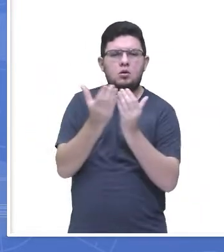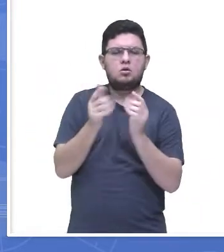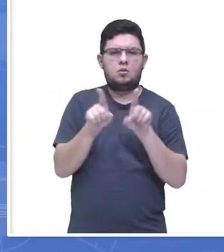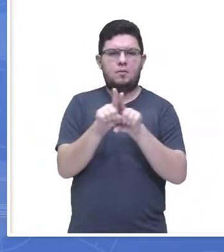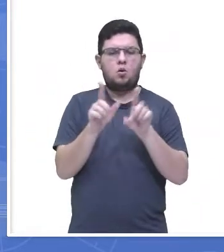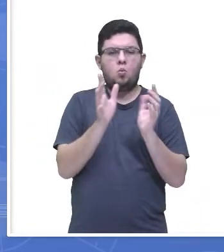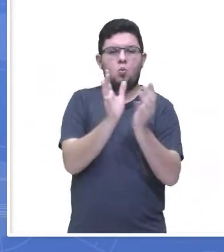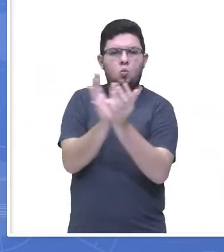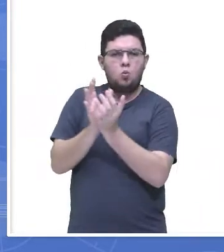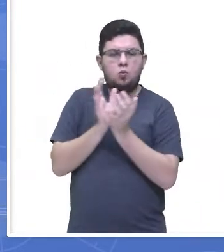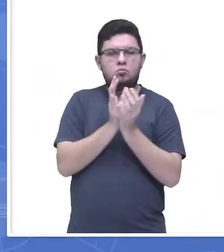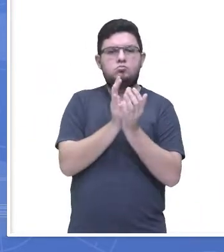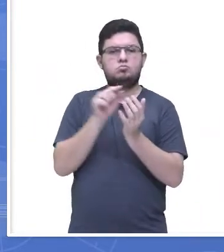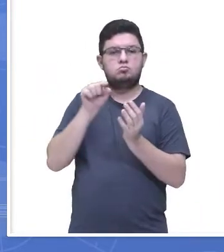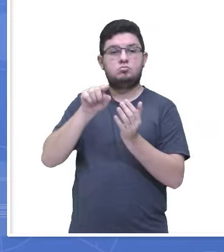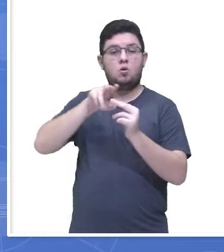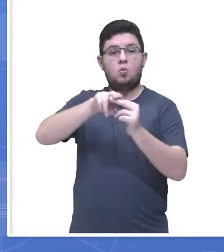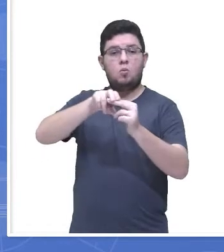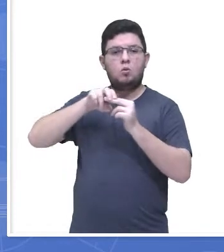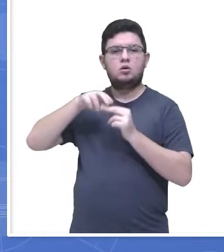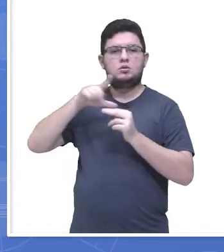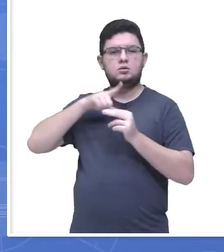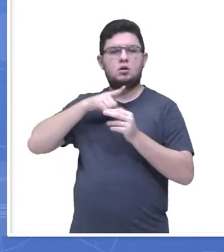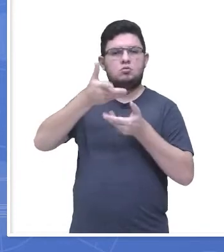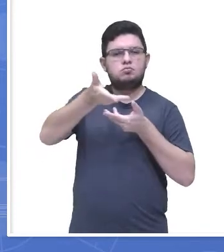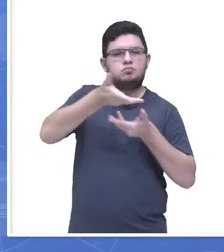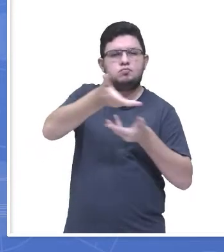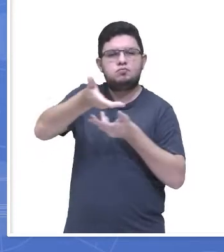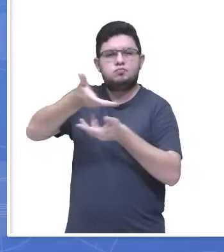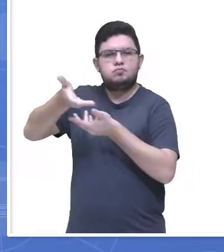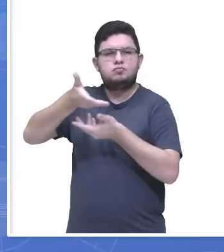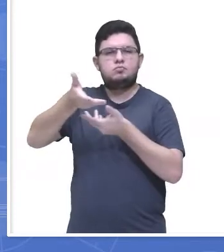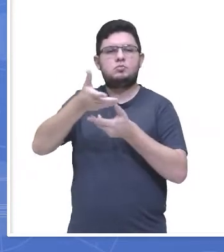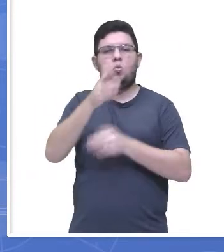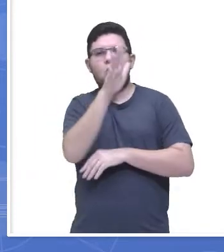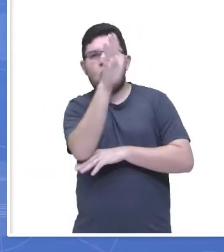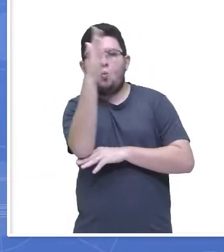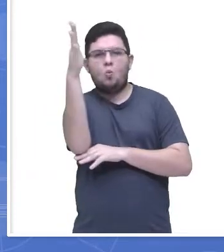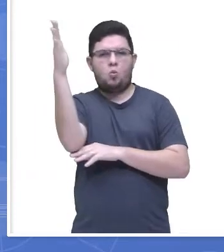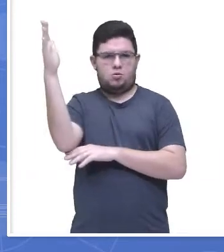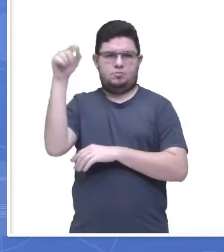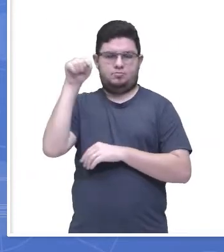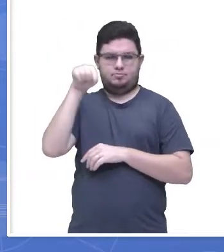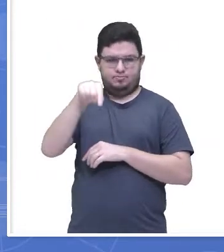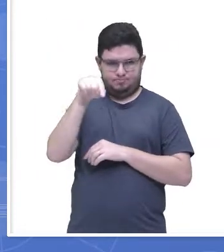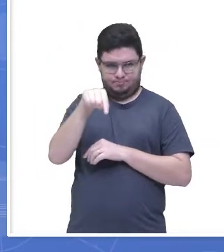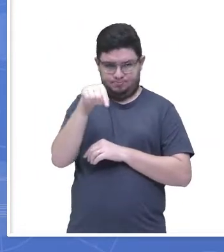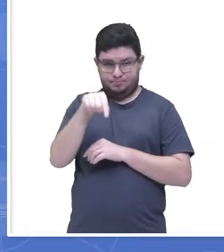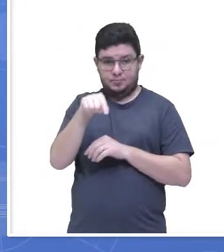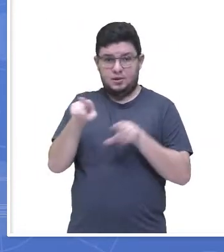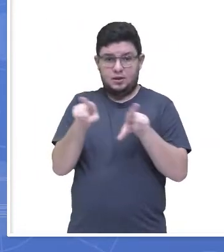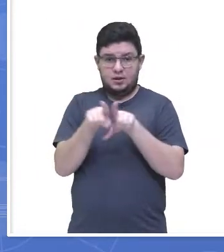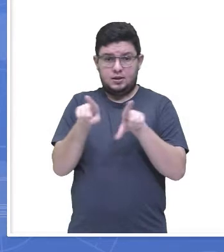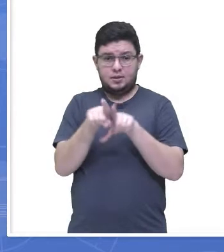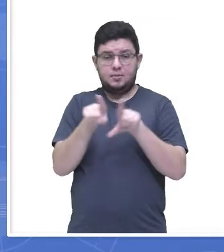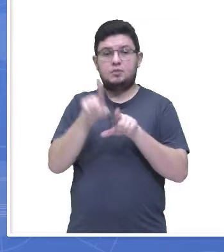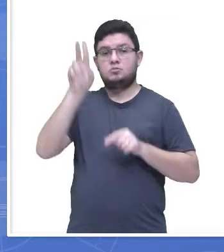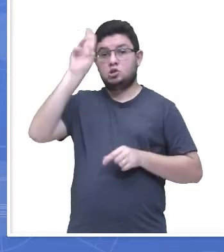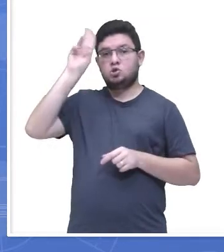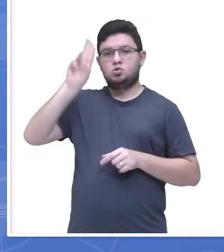dias, sobre essas ideias iluministas lá do século XVII e XVIII, que formularam bases para a